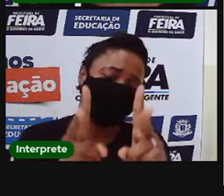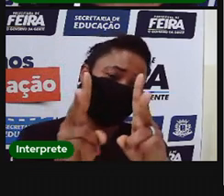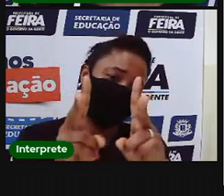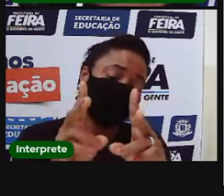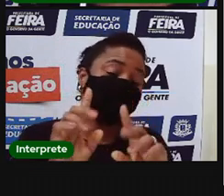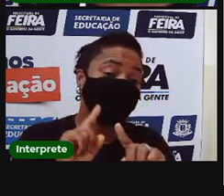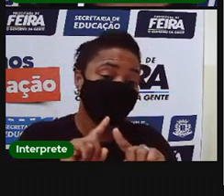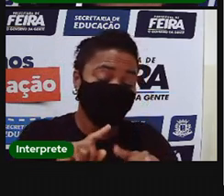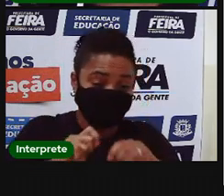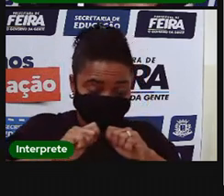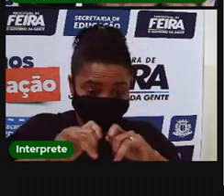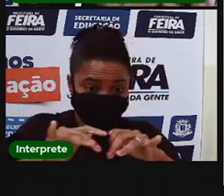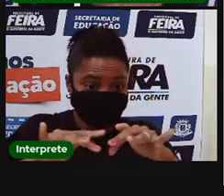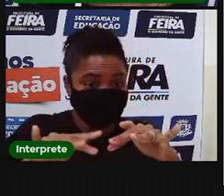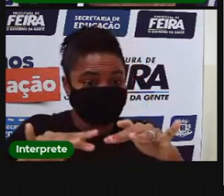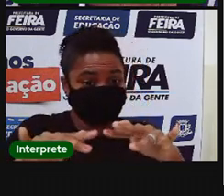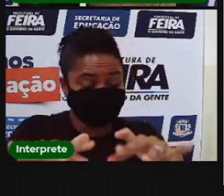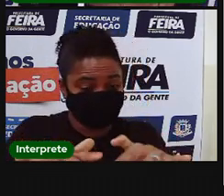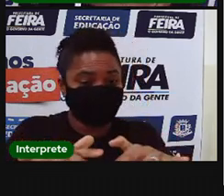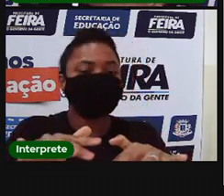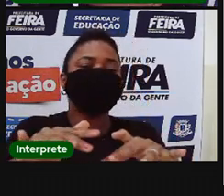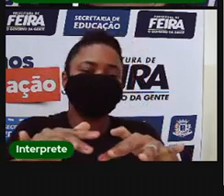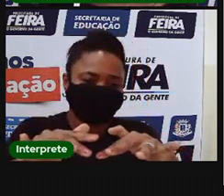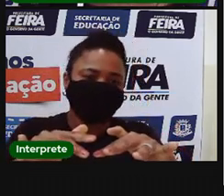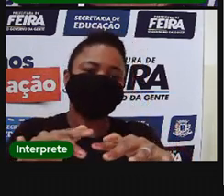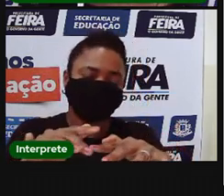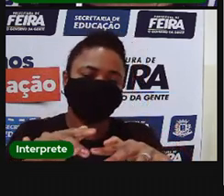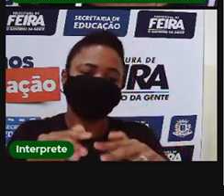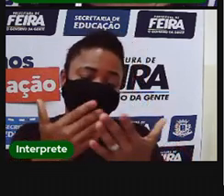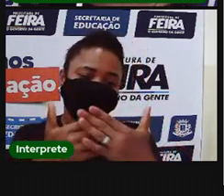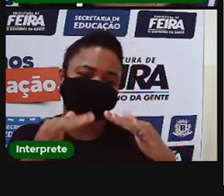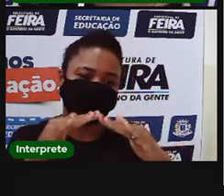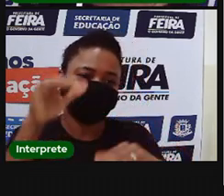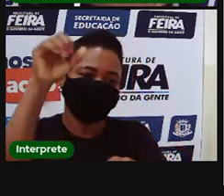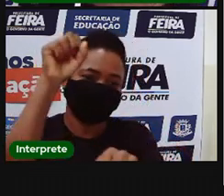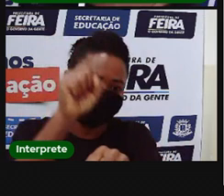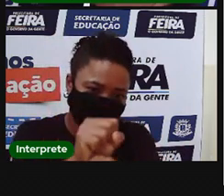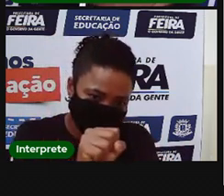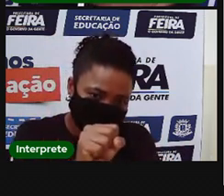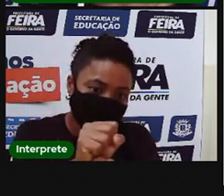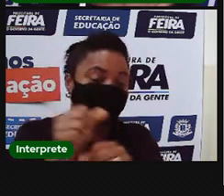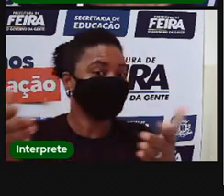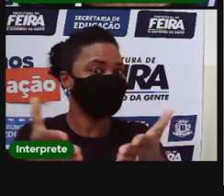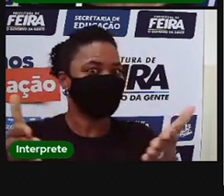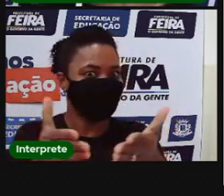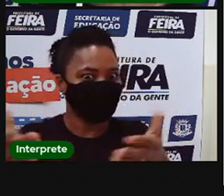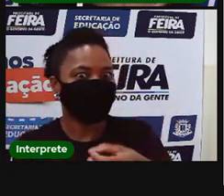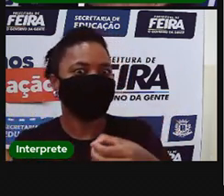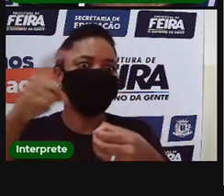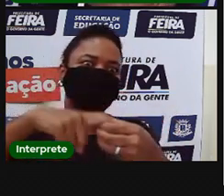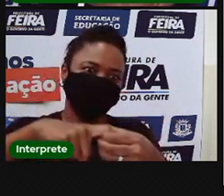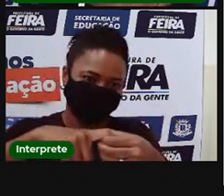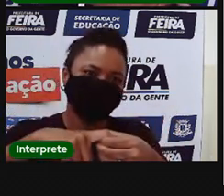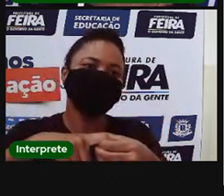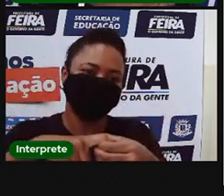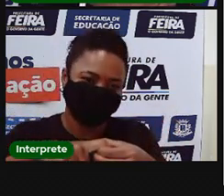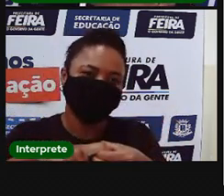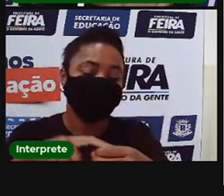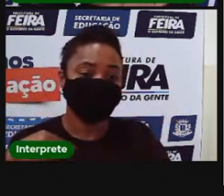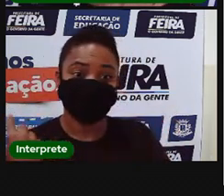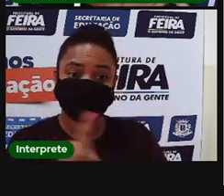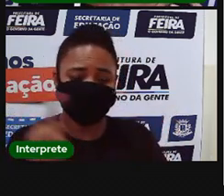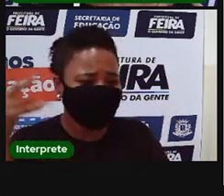foi diferente, né? Foi desafiador, mas que a gente está aqui firme e forte para dar continuidade e vocês conseguirem